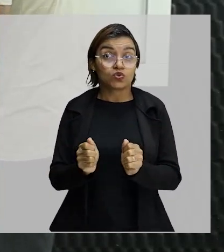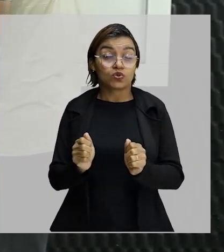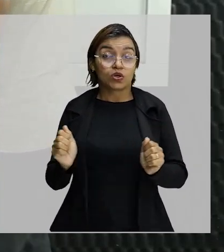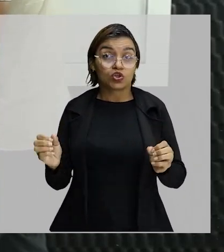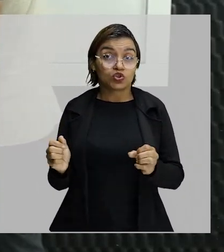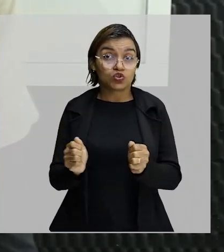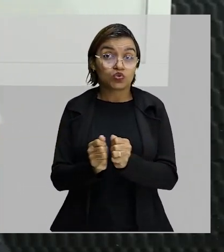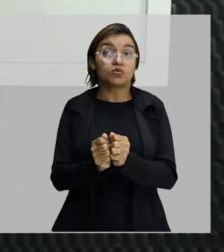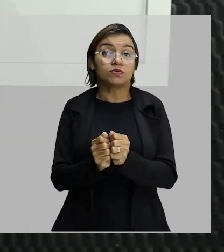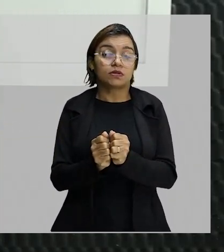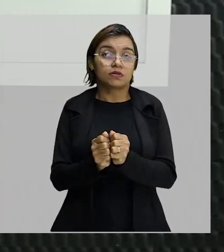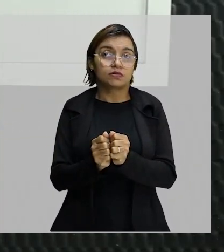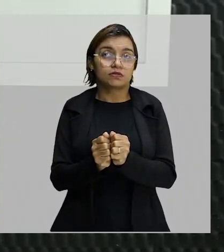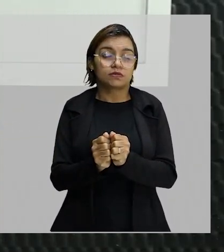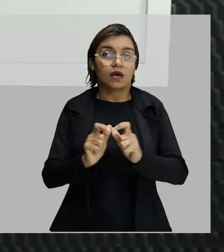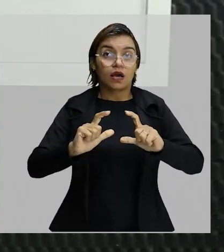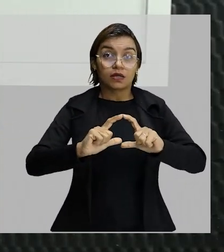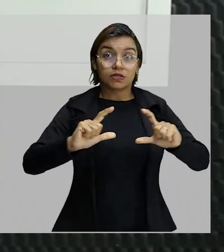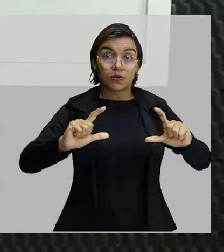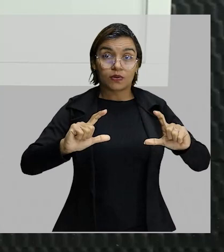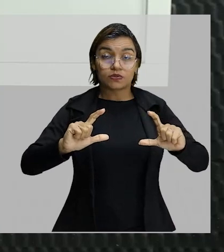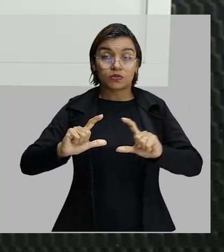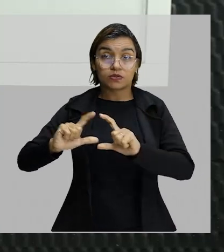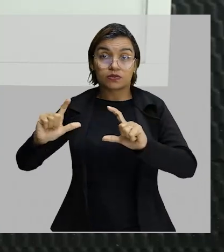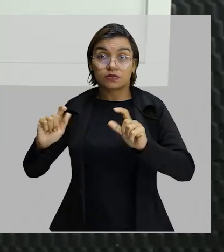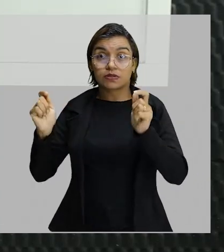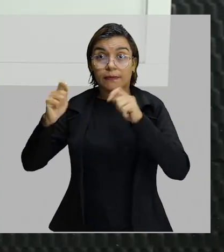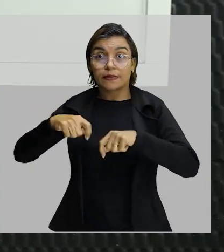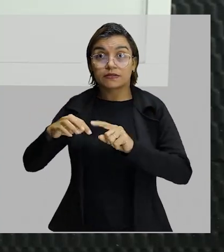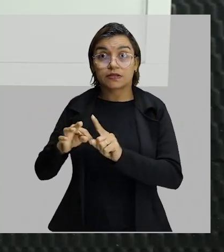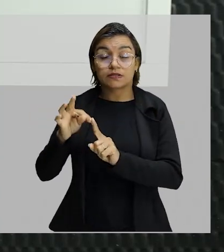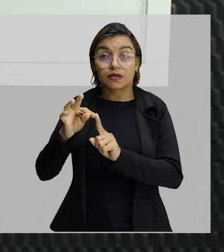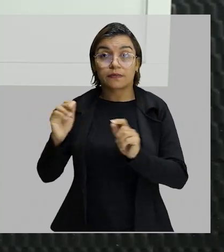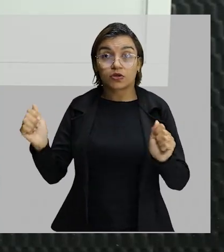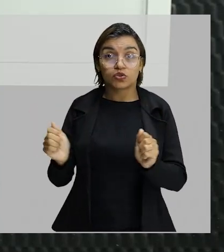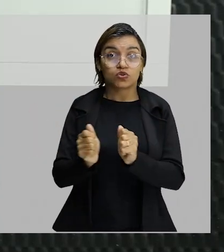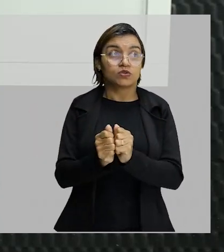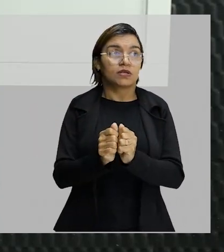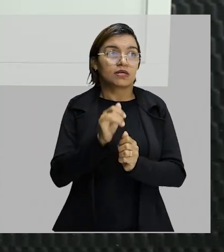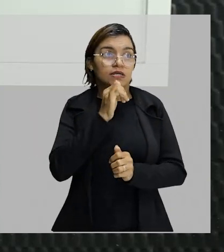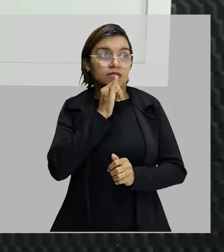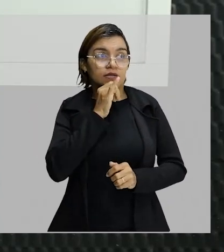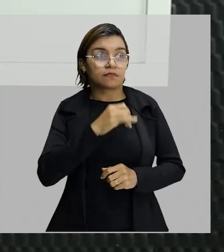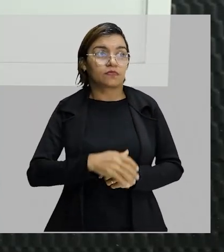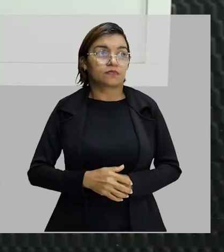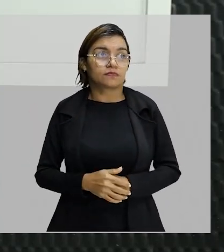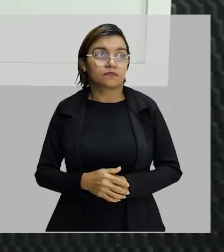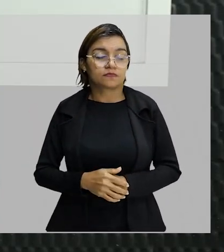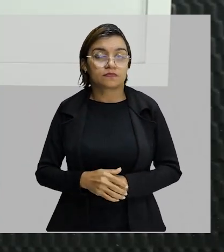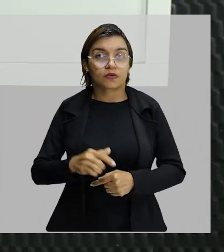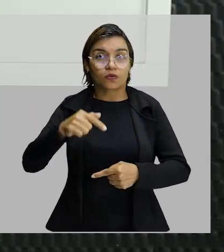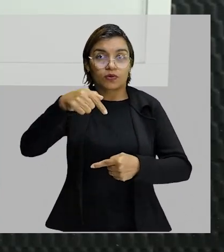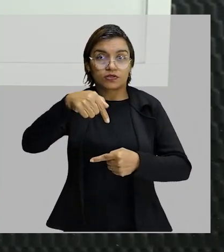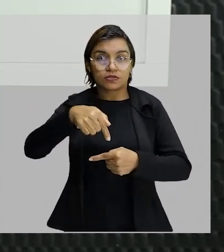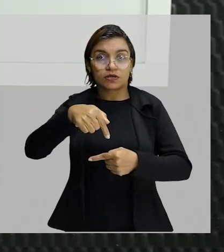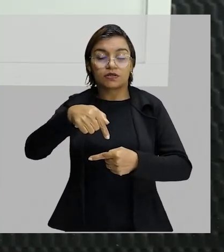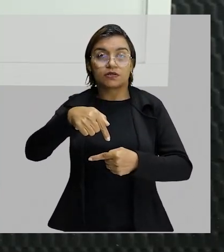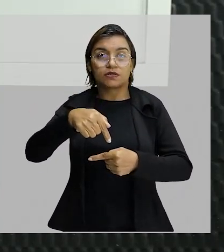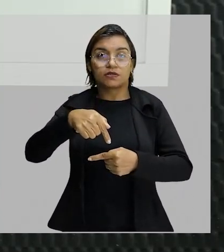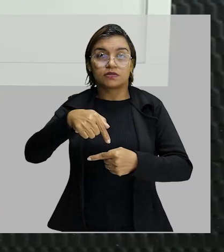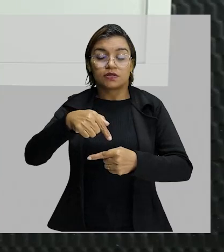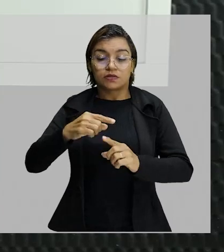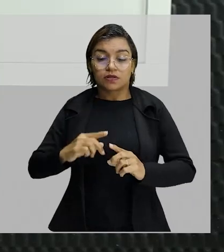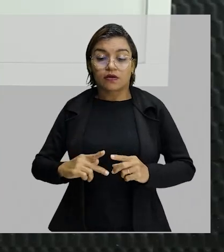duas equações de calor, de capacidade térmica. Olha aí, ó. Capacidade térmica é quantidade de calor por variação